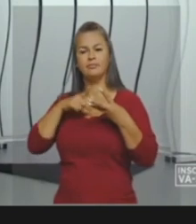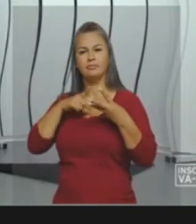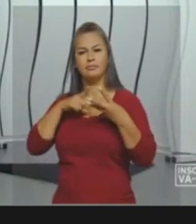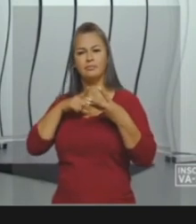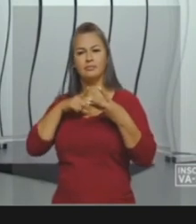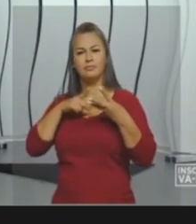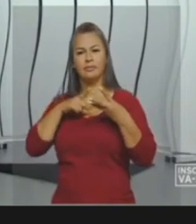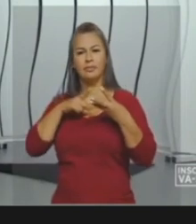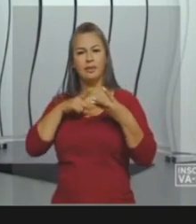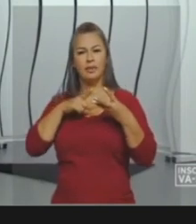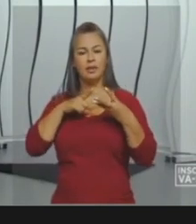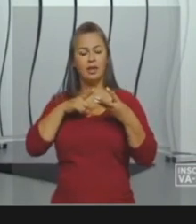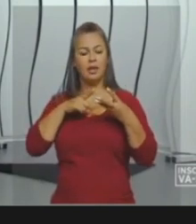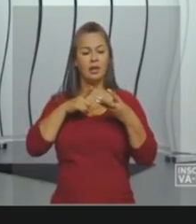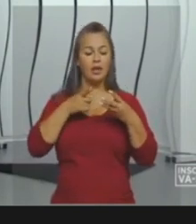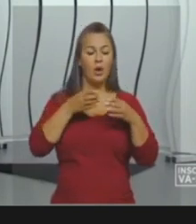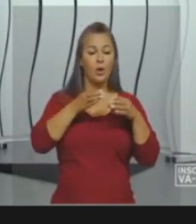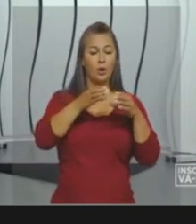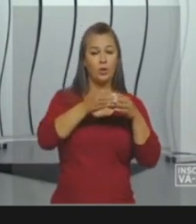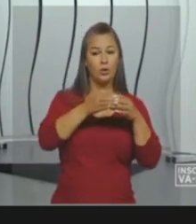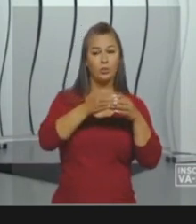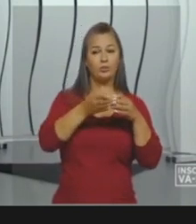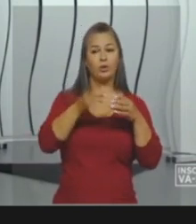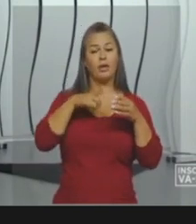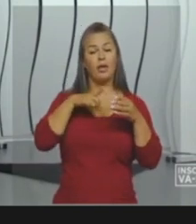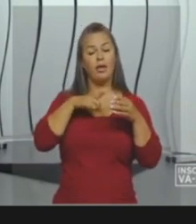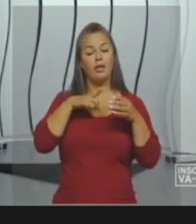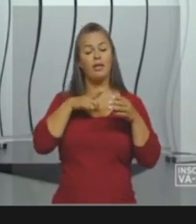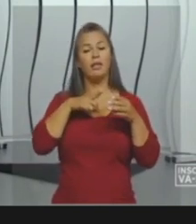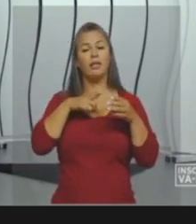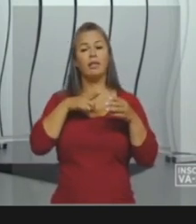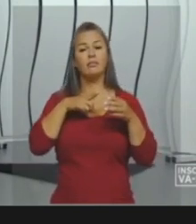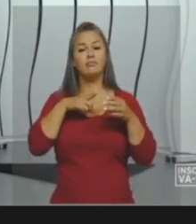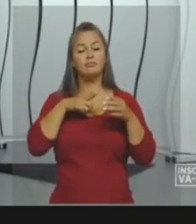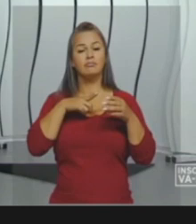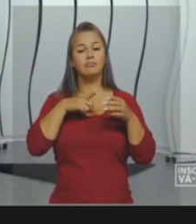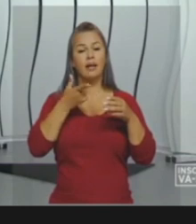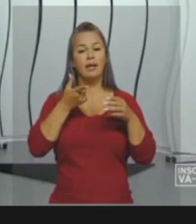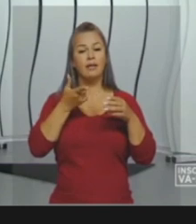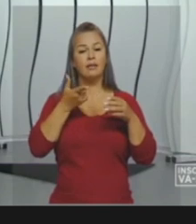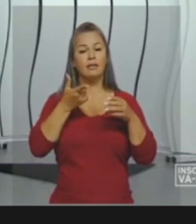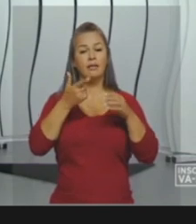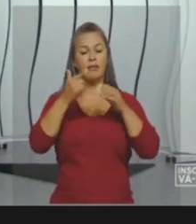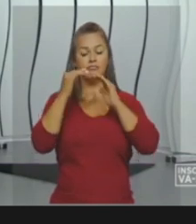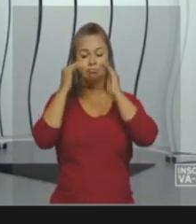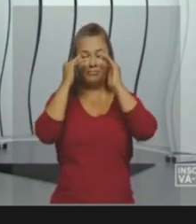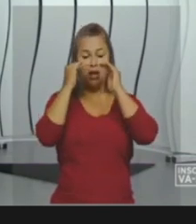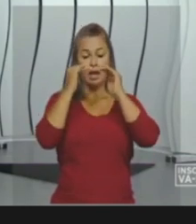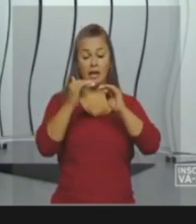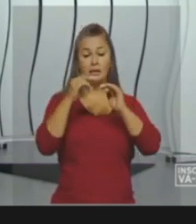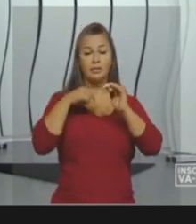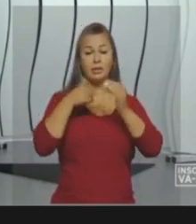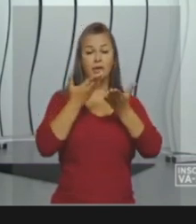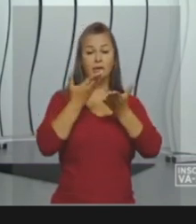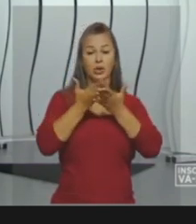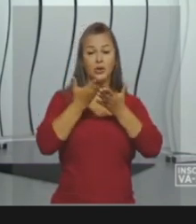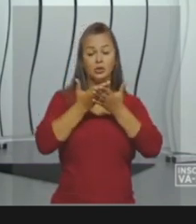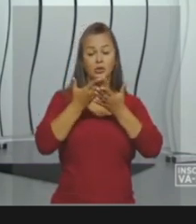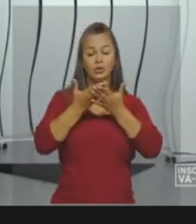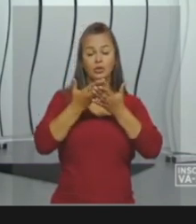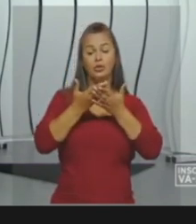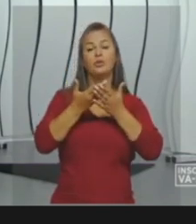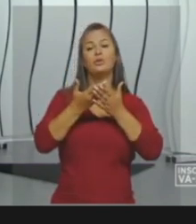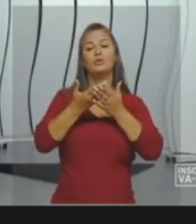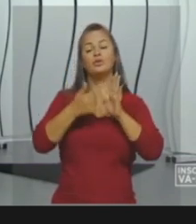RH e que isso está seguindo leis de Mendel, né? As relações de Mendel estão aqui incluídas